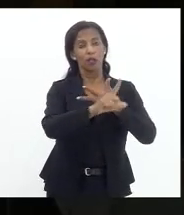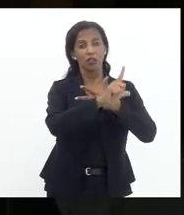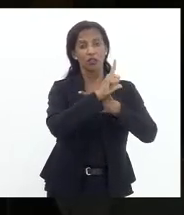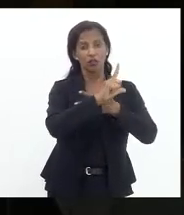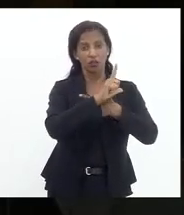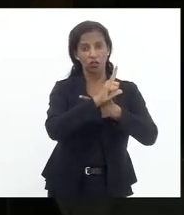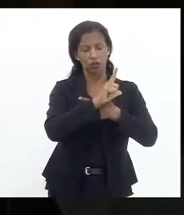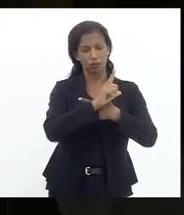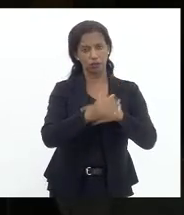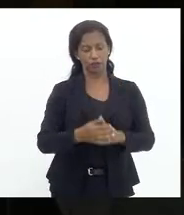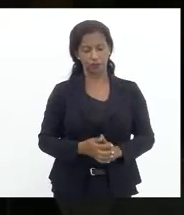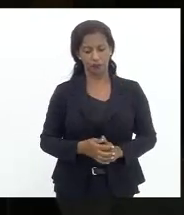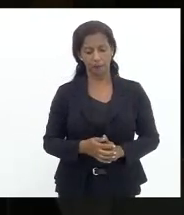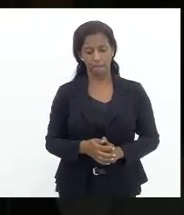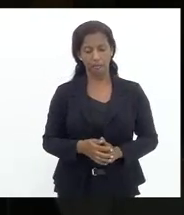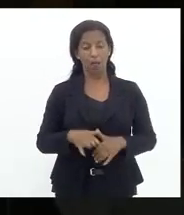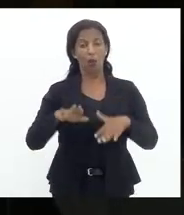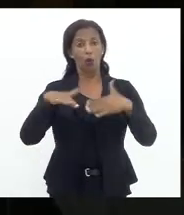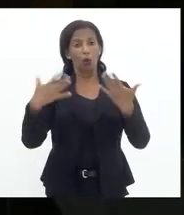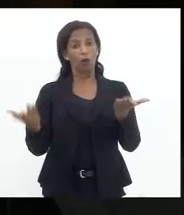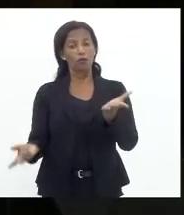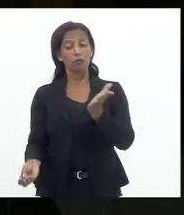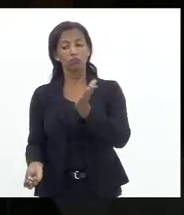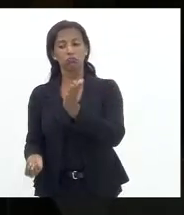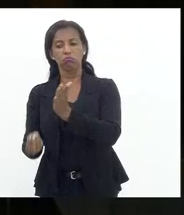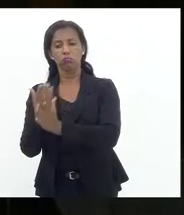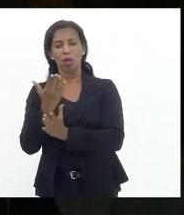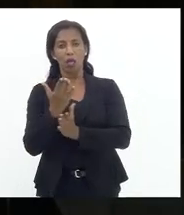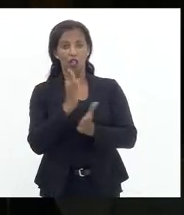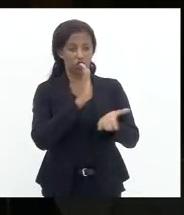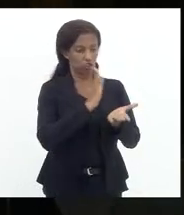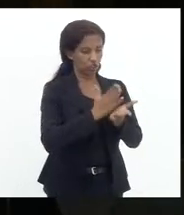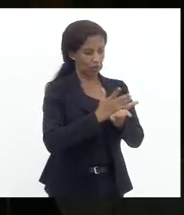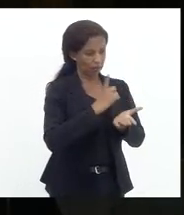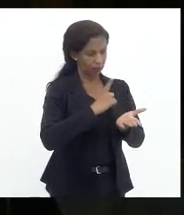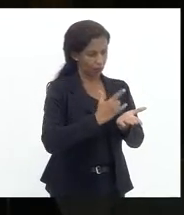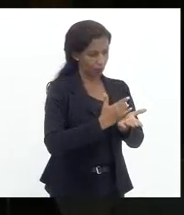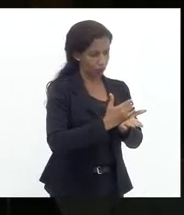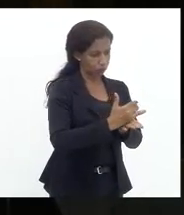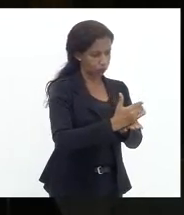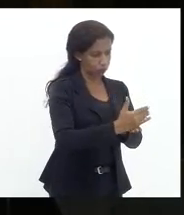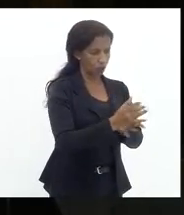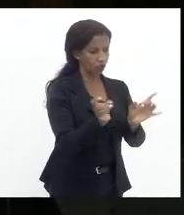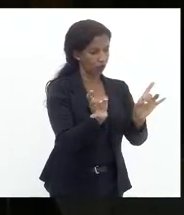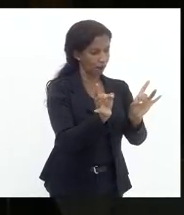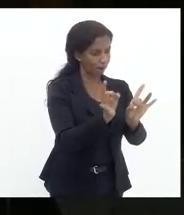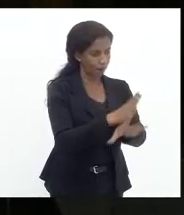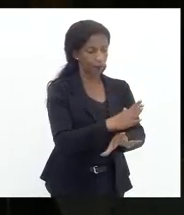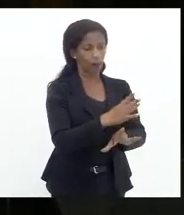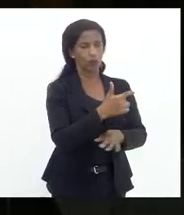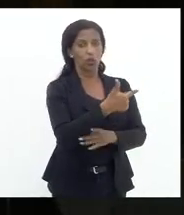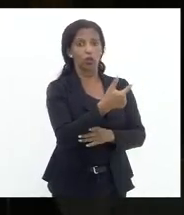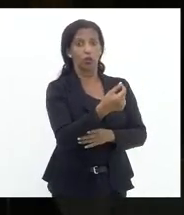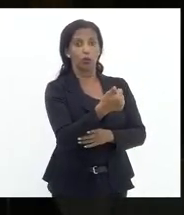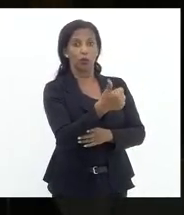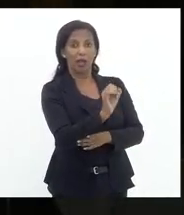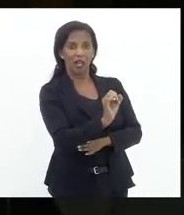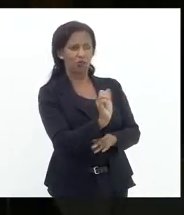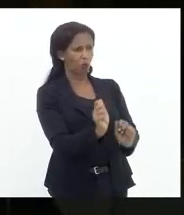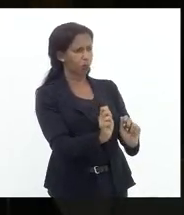vez que isso é feito, a partir de algo que já existe, que já está pacificado, aliás, já estava em